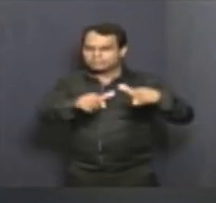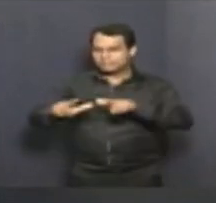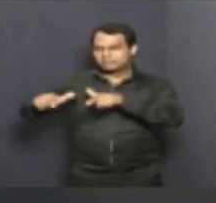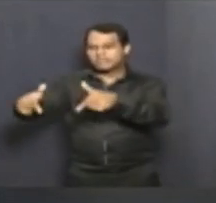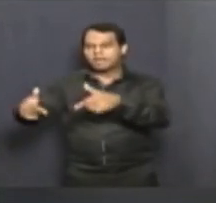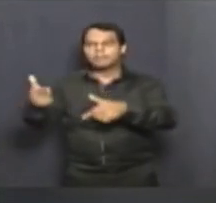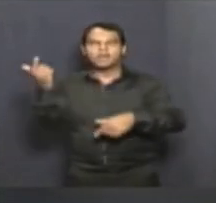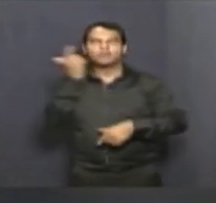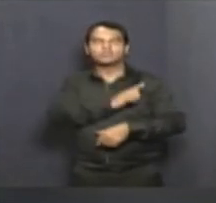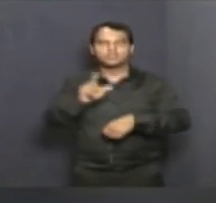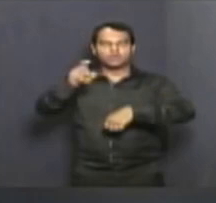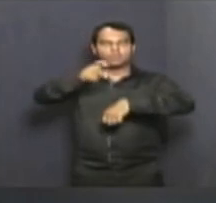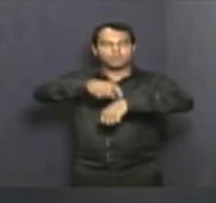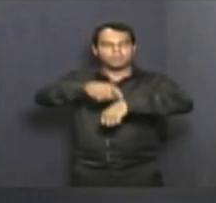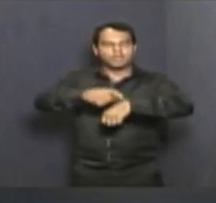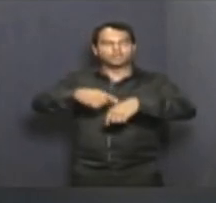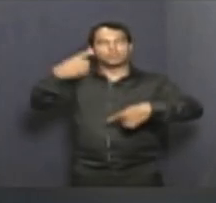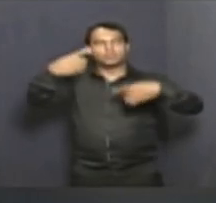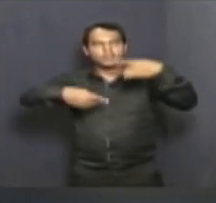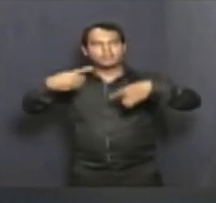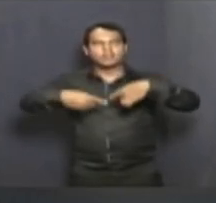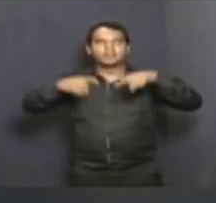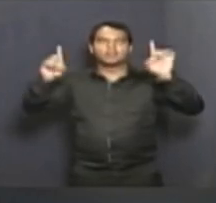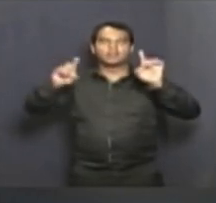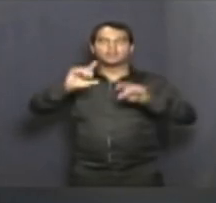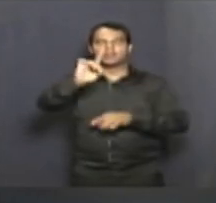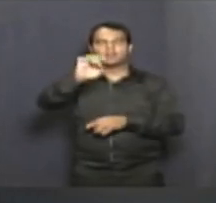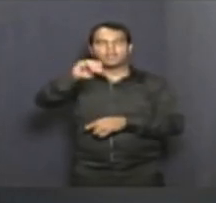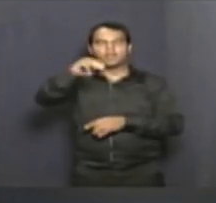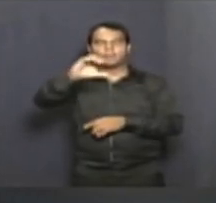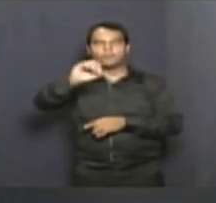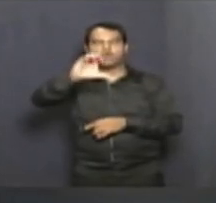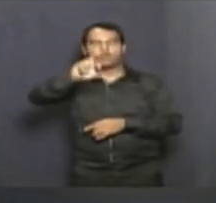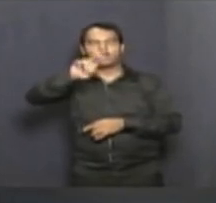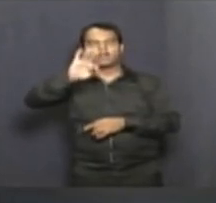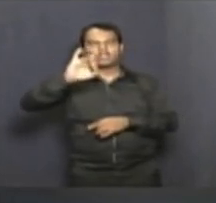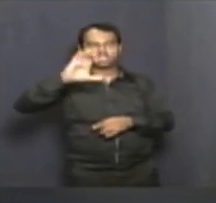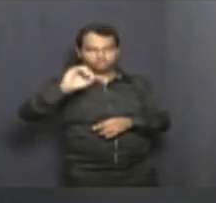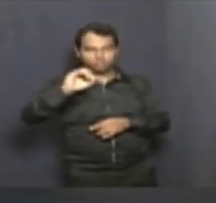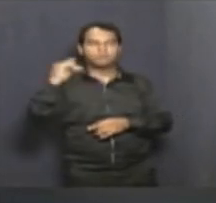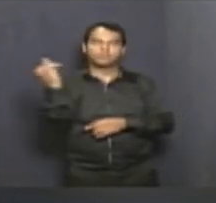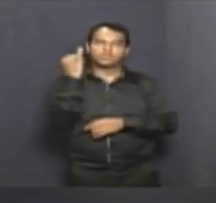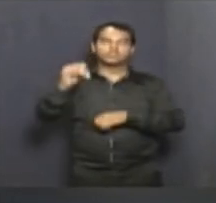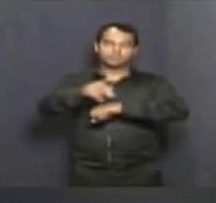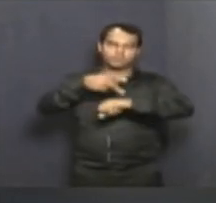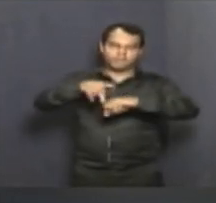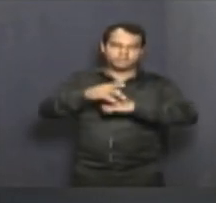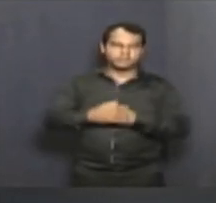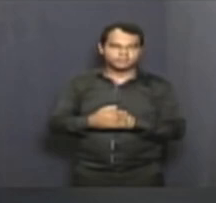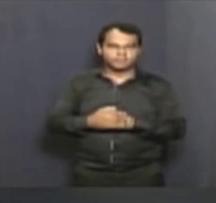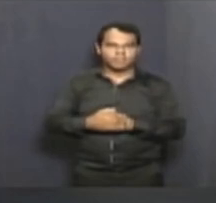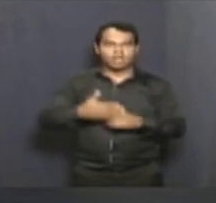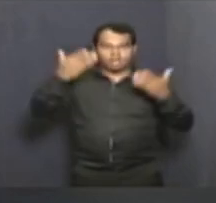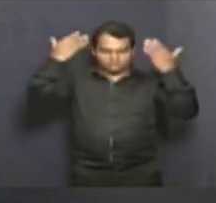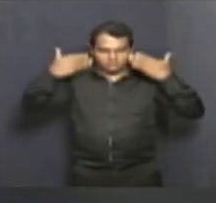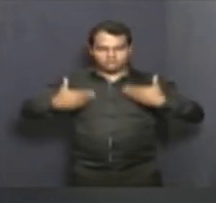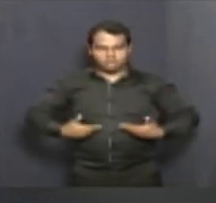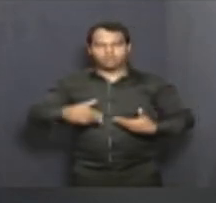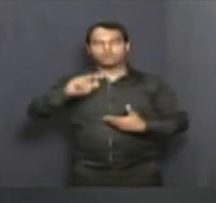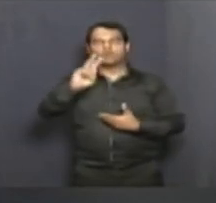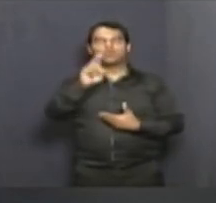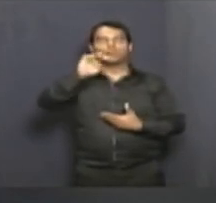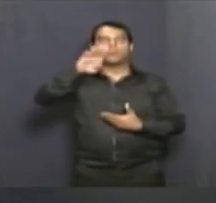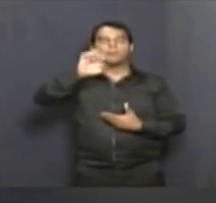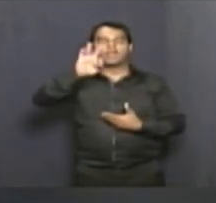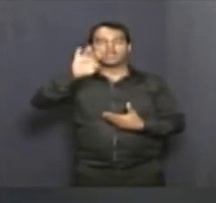democrático extremamente importante para a nossa nação e para o nosso país eu sou humberto amado se